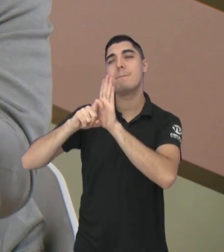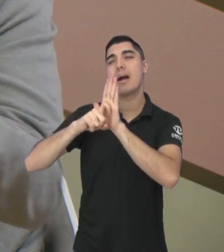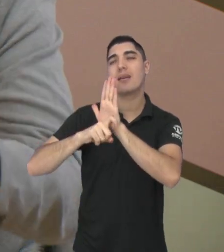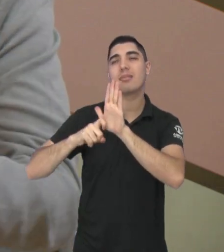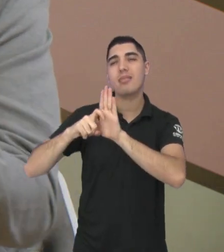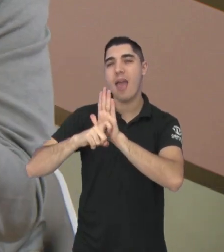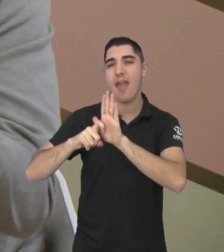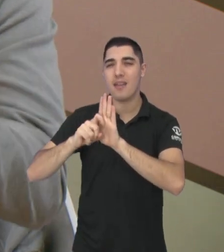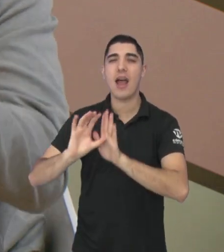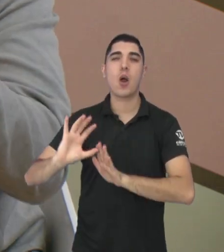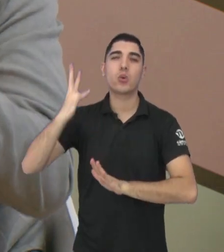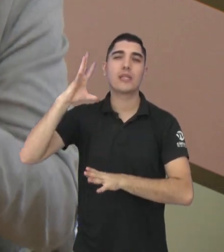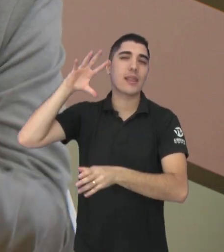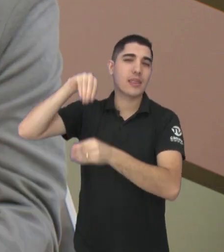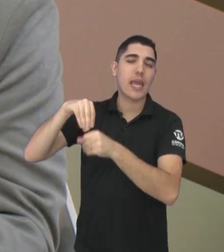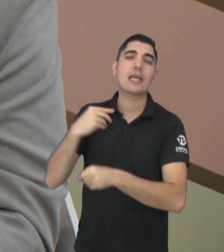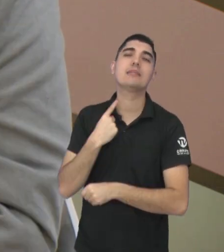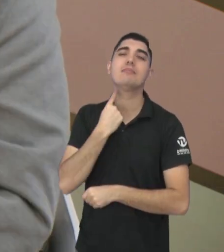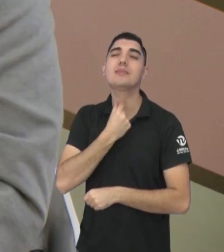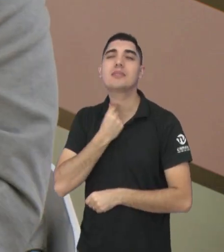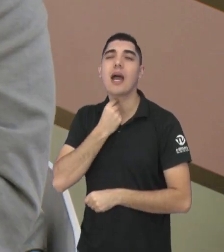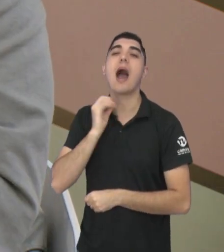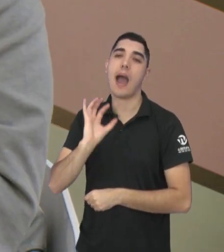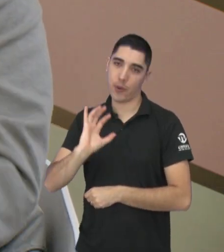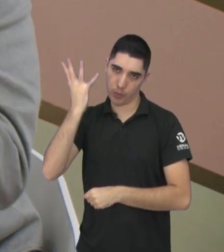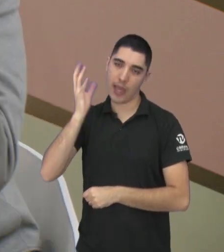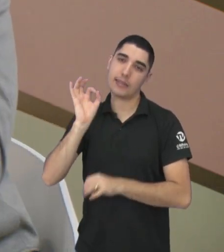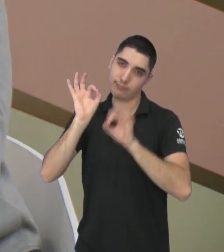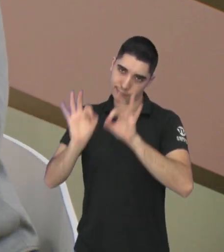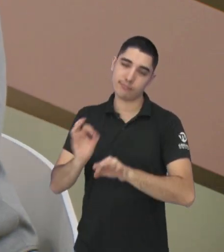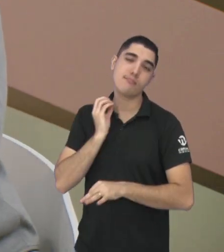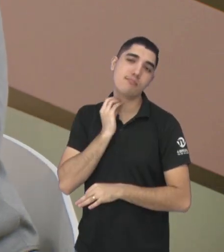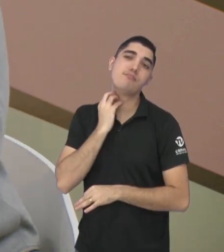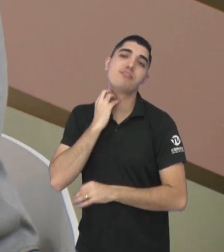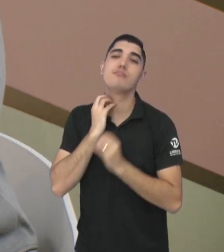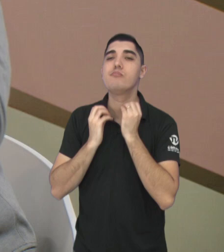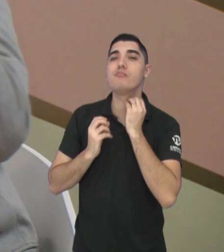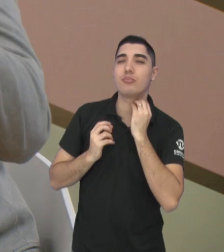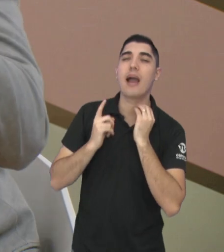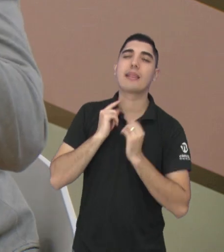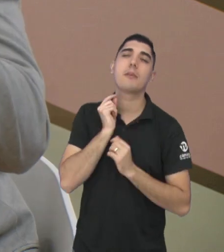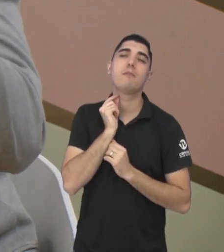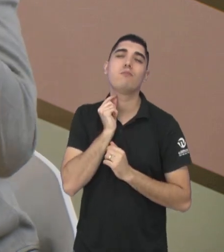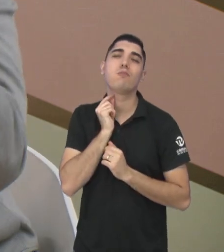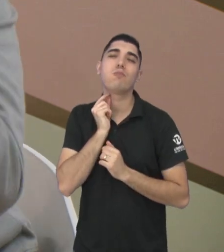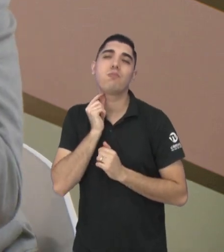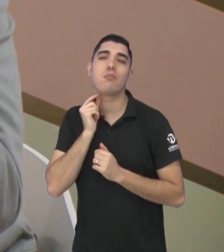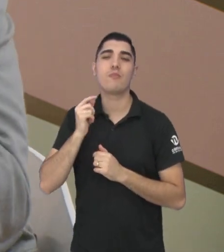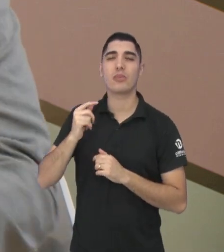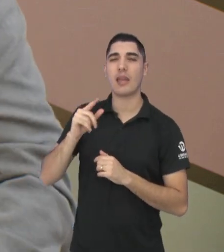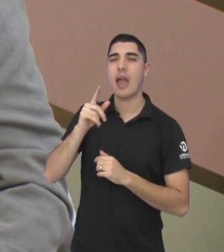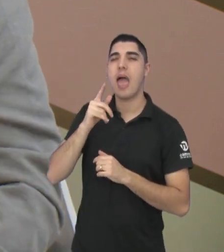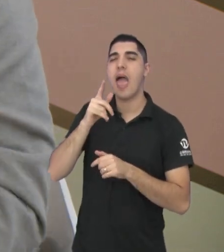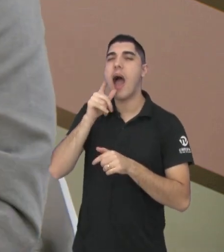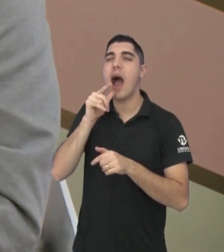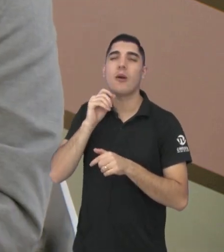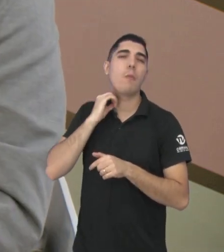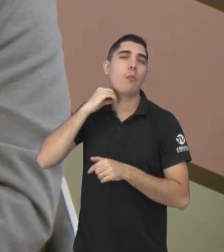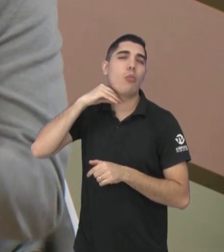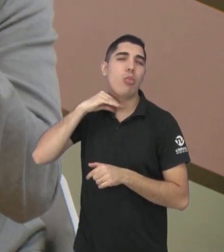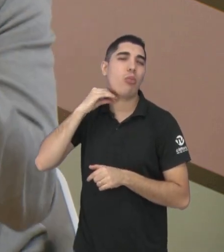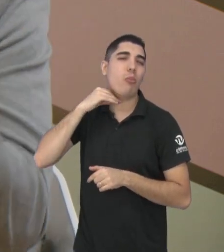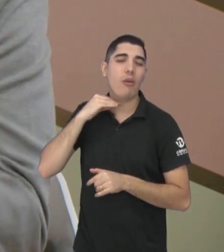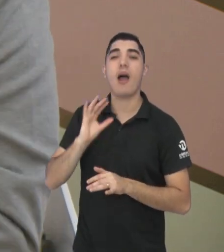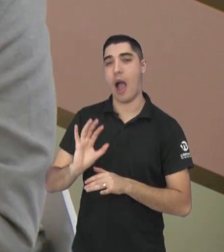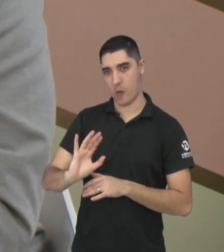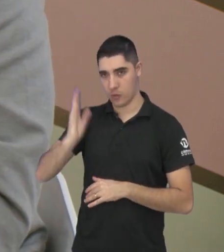que permeiam esses tecidos e aí sim a gente tem infecções específicas da garganta com pus e esse é o principal sinal para a gente